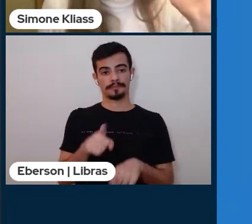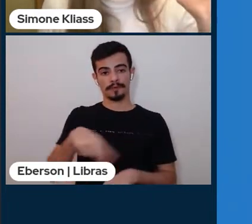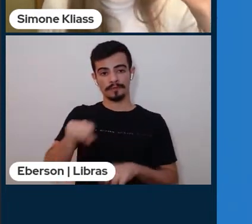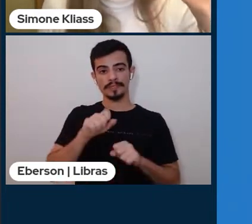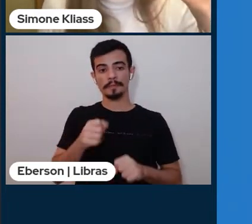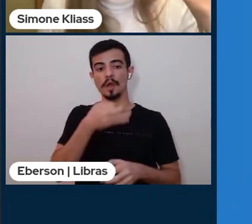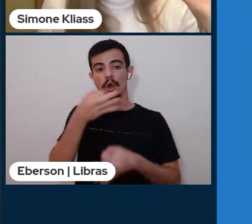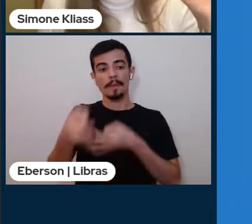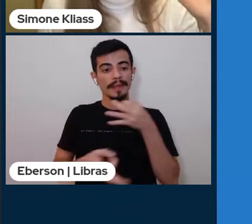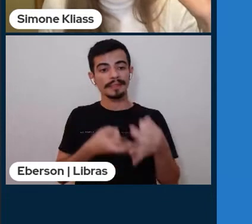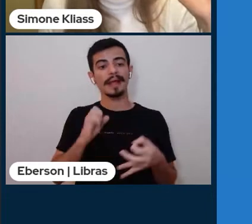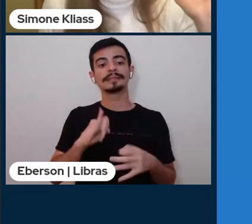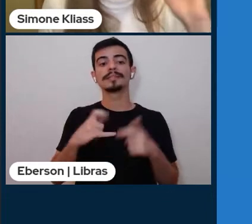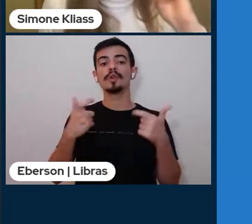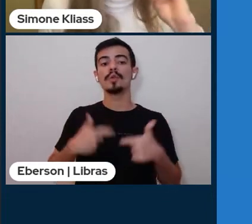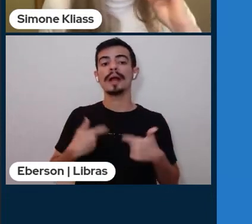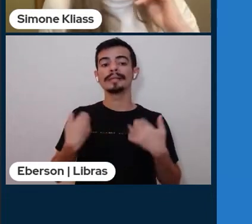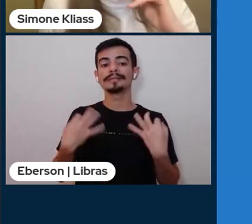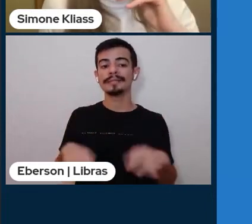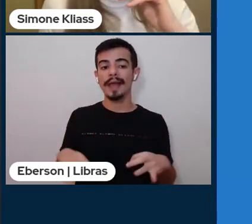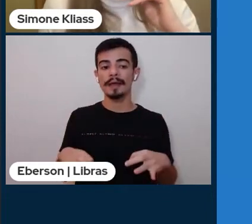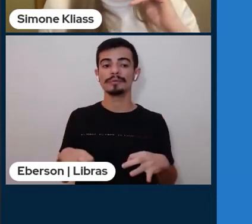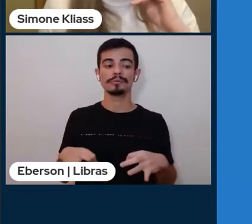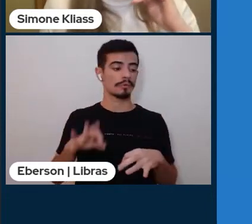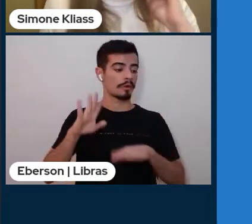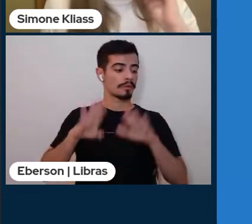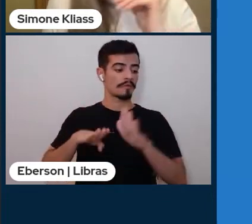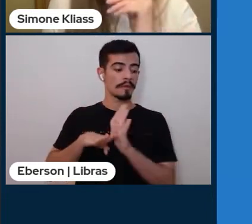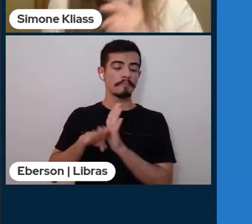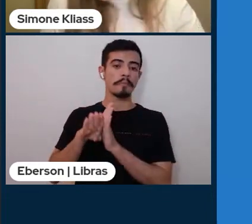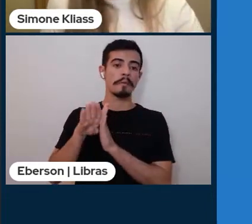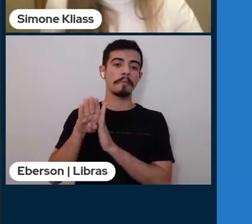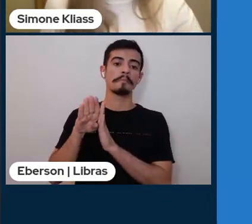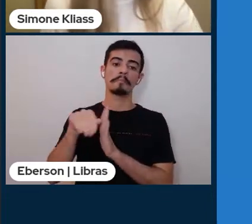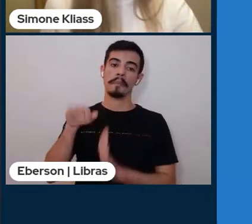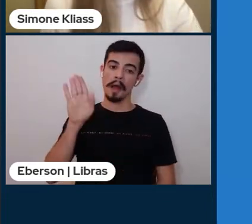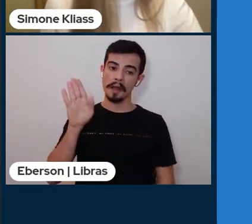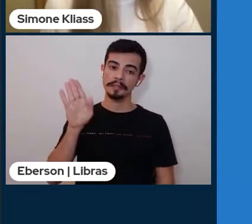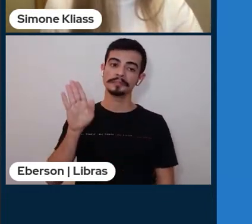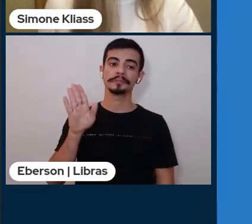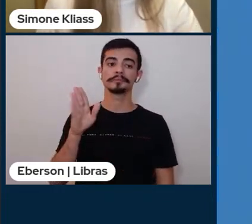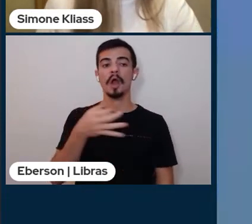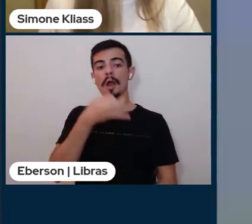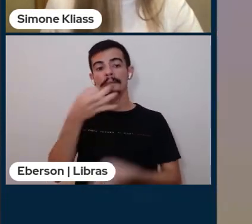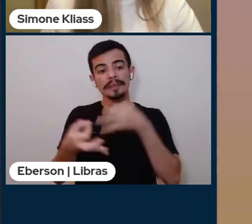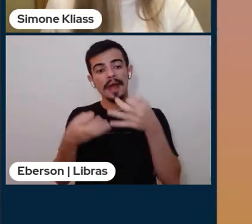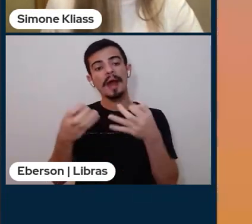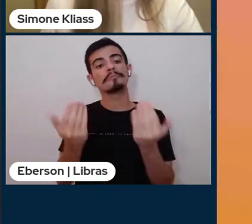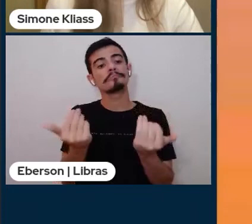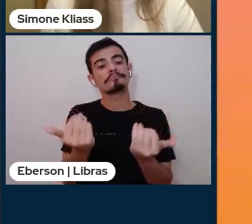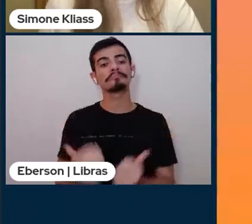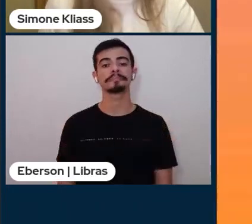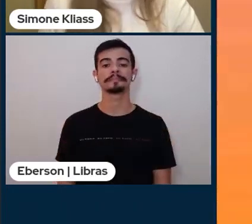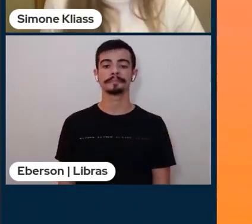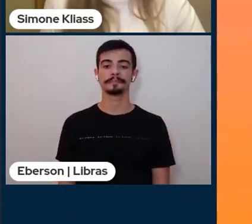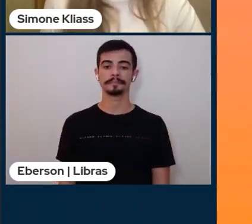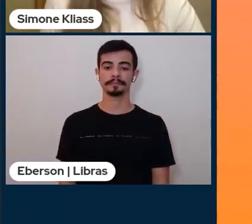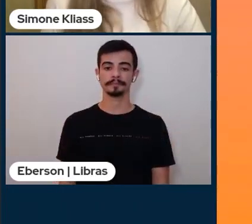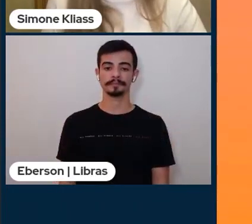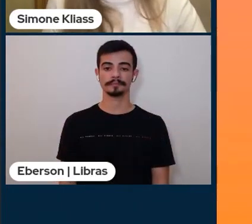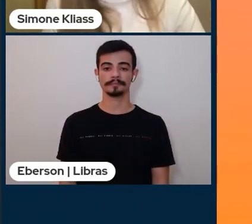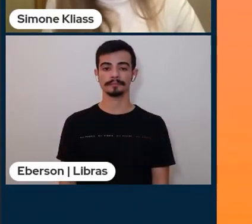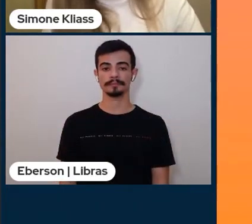eu acho como é que tá essa tinha que tá um pouquinho mais para cima mas eu quero ouvir o quê que vocês acham Bom vamos lá